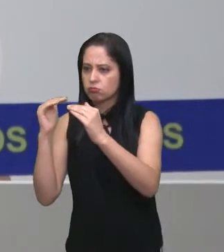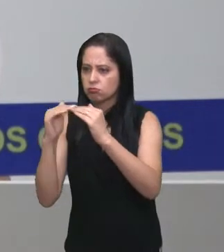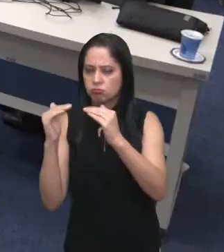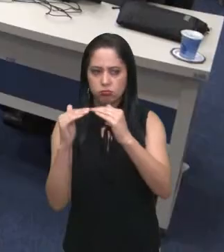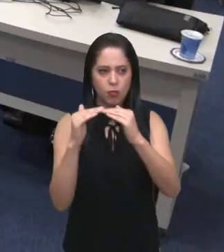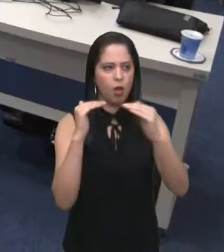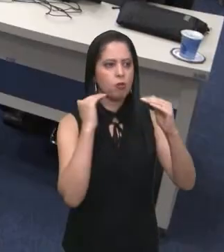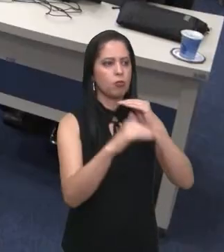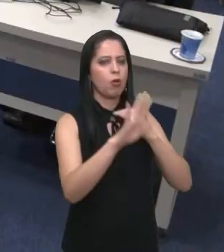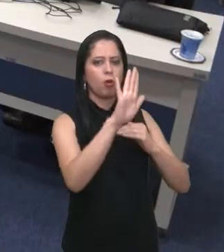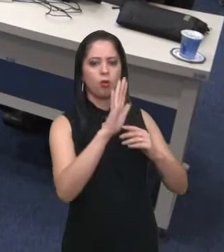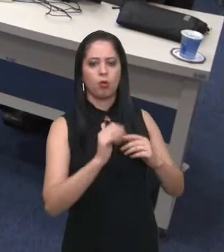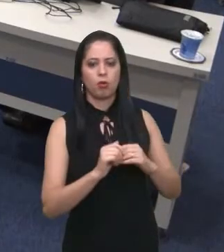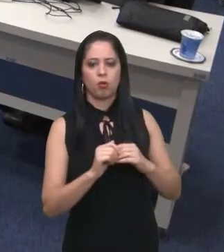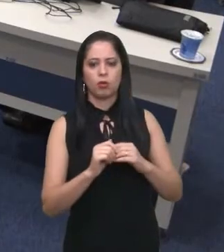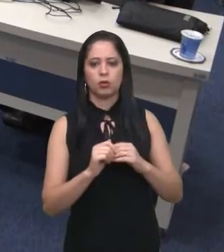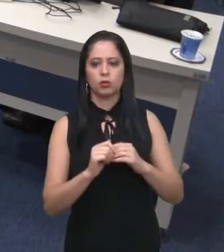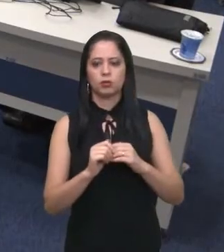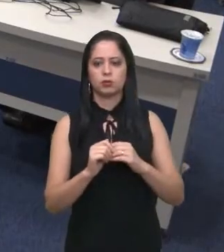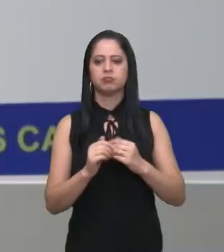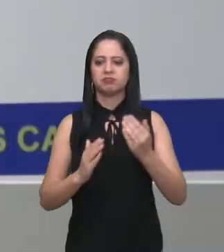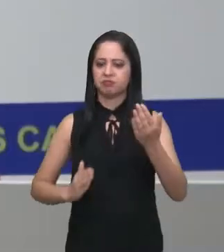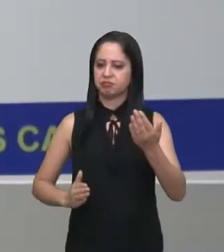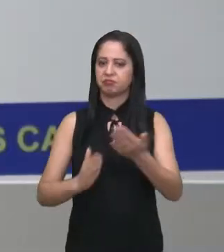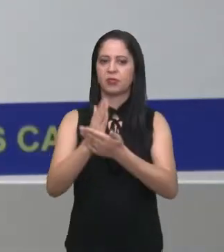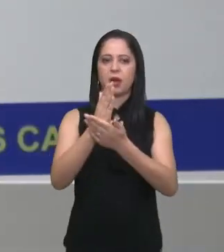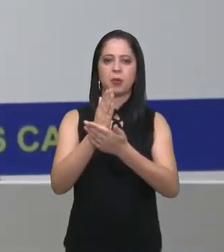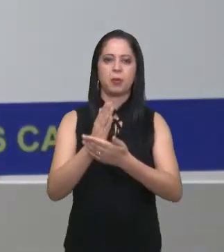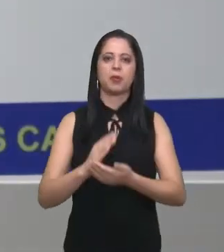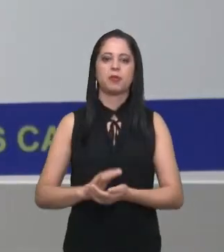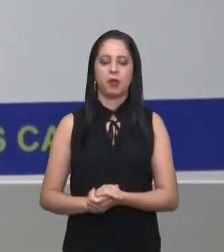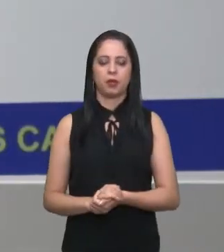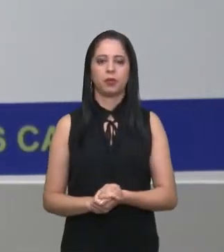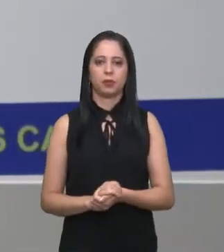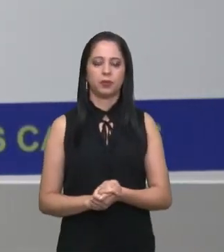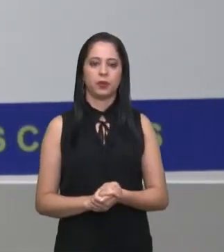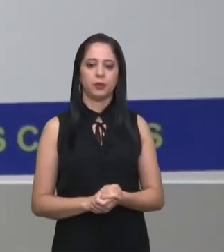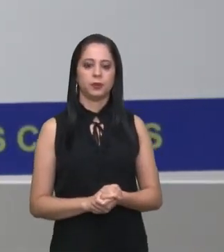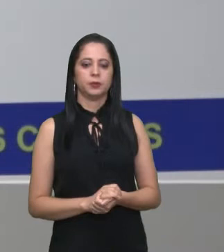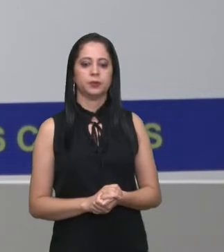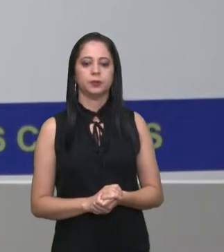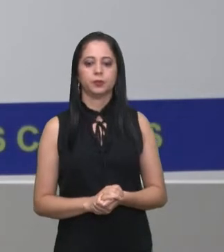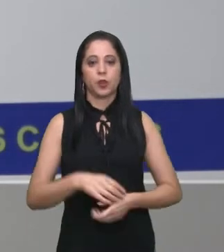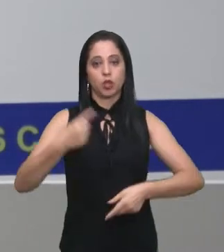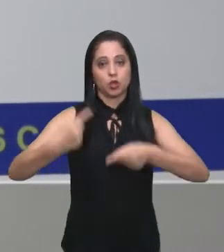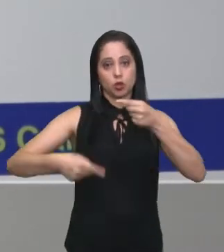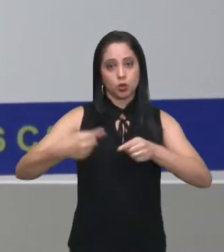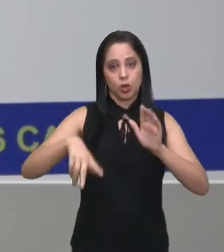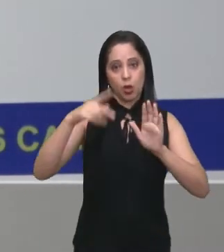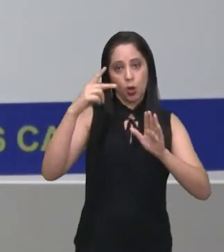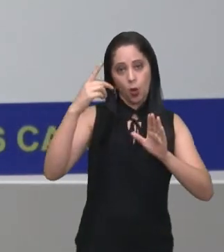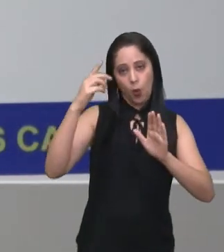contrários se manifestem. Nenhuma manifestação contrária. Processo aprovado por unanimidade. Em discussão, o processo número